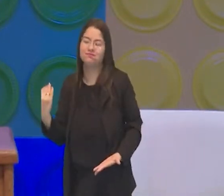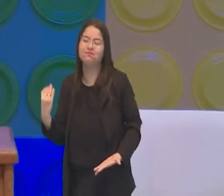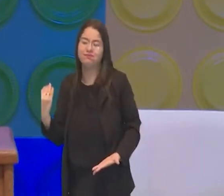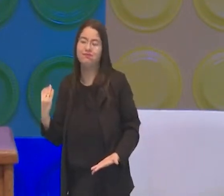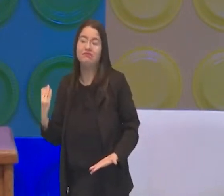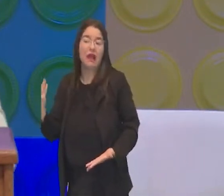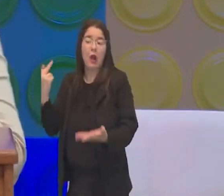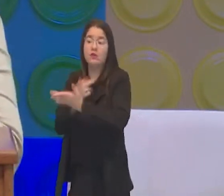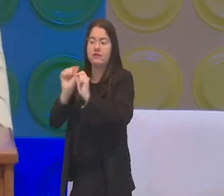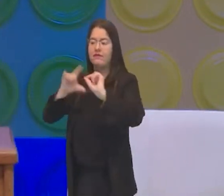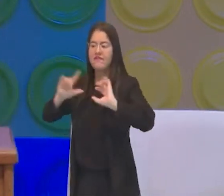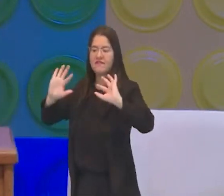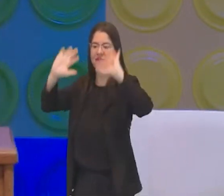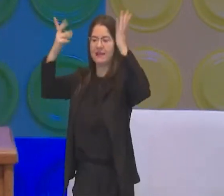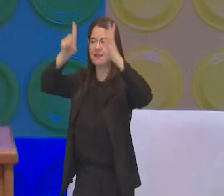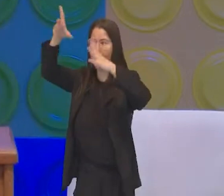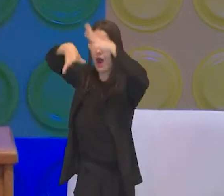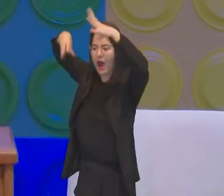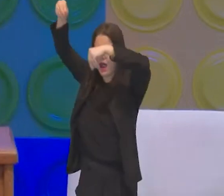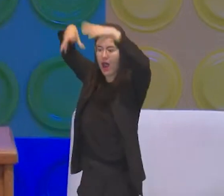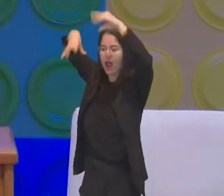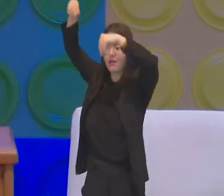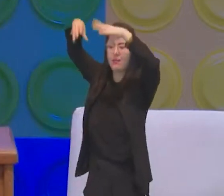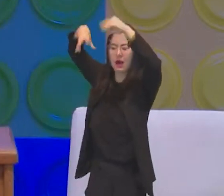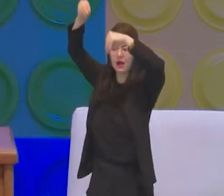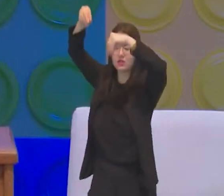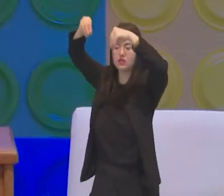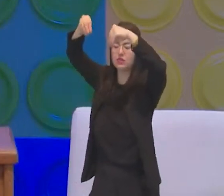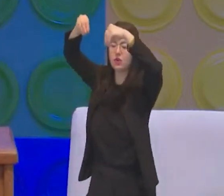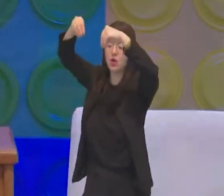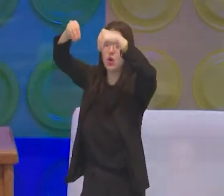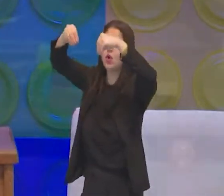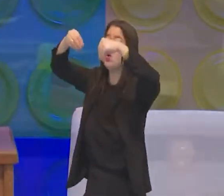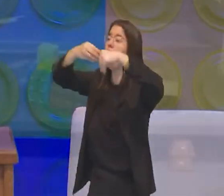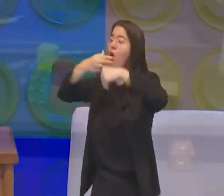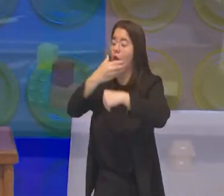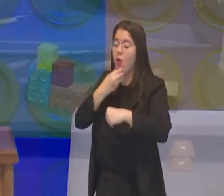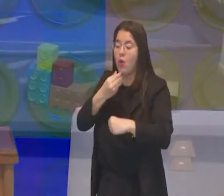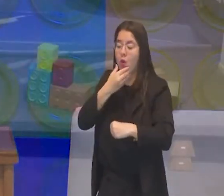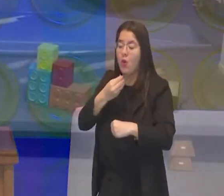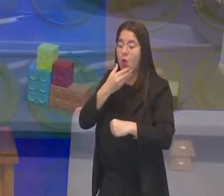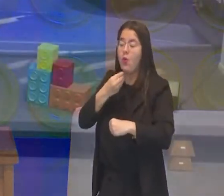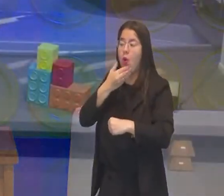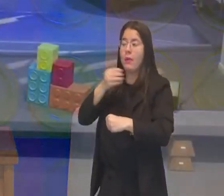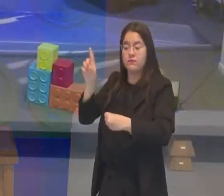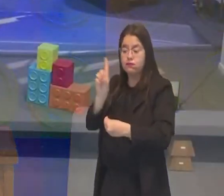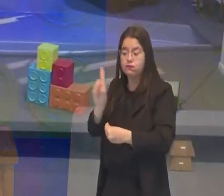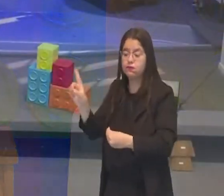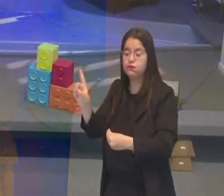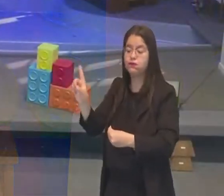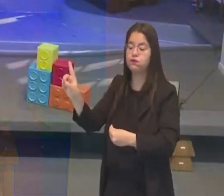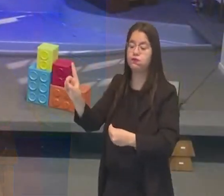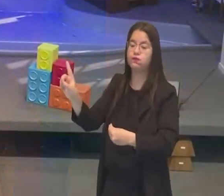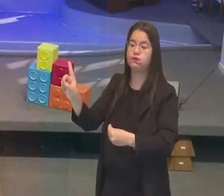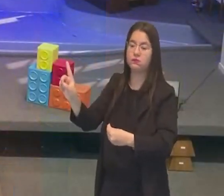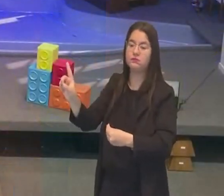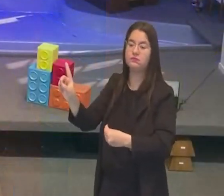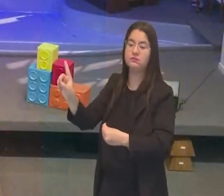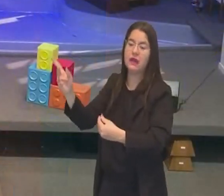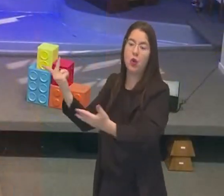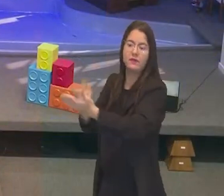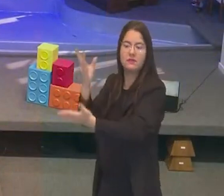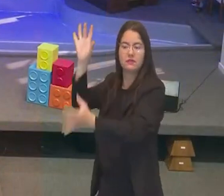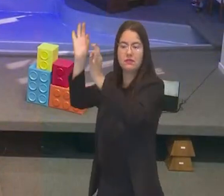uma festa lá no palácio. O copeiro foi restituído ao seu cargo, mas o padeiro